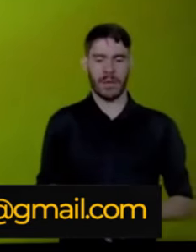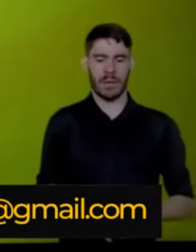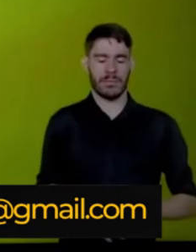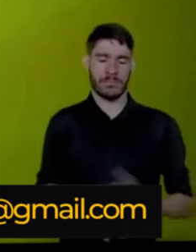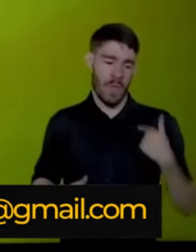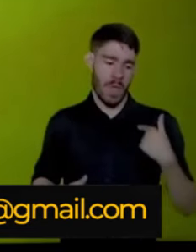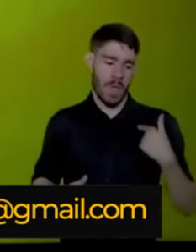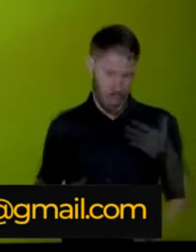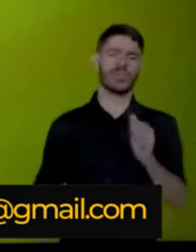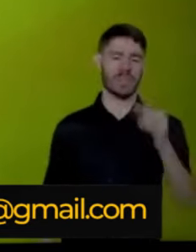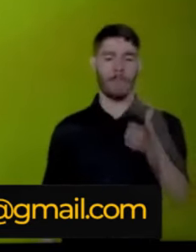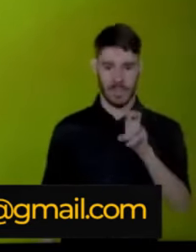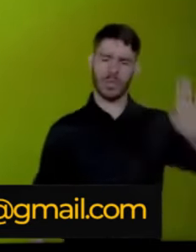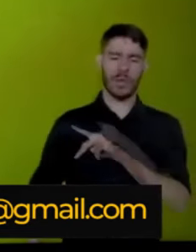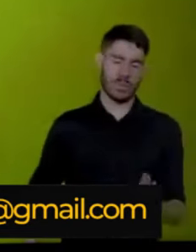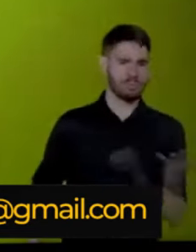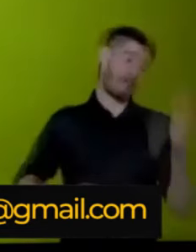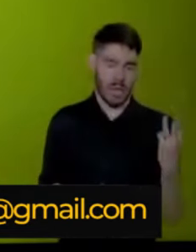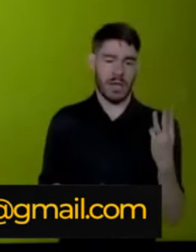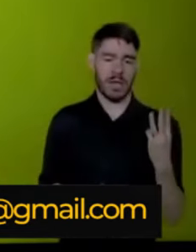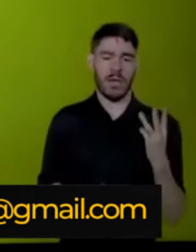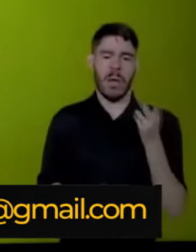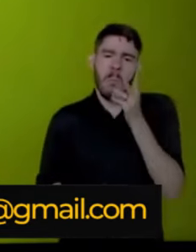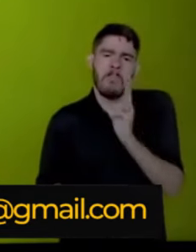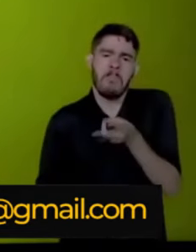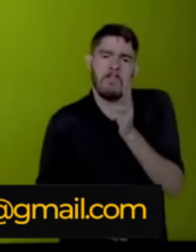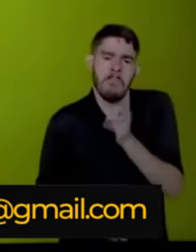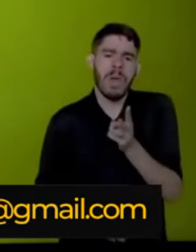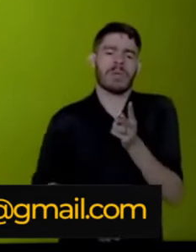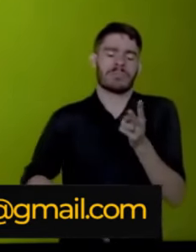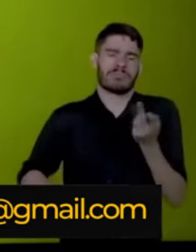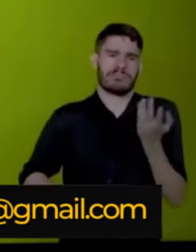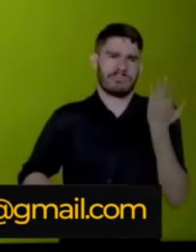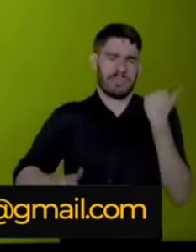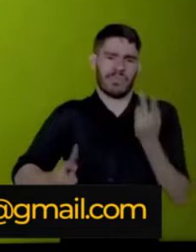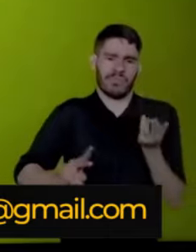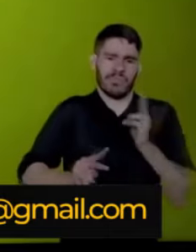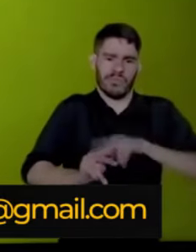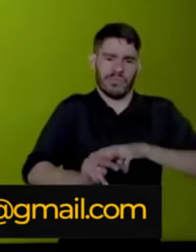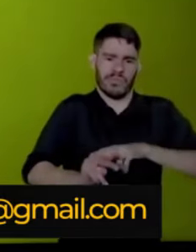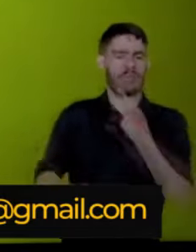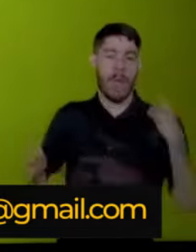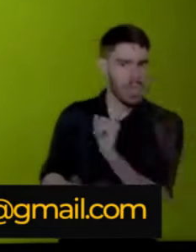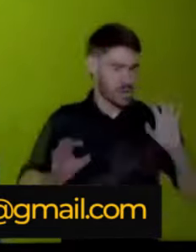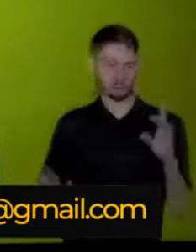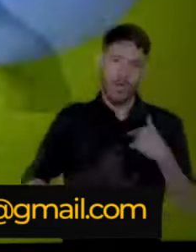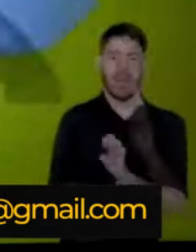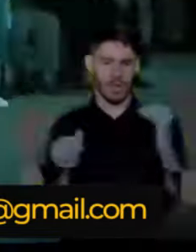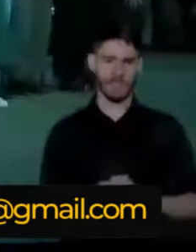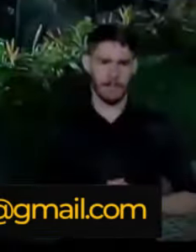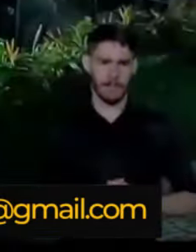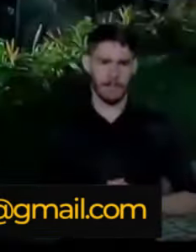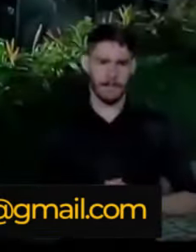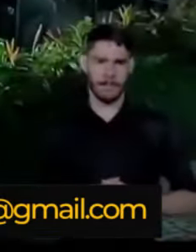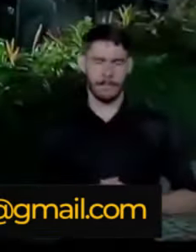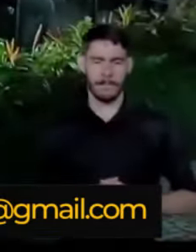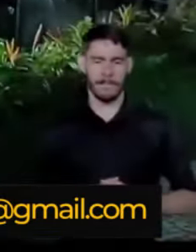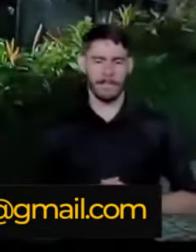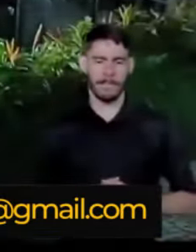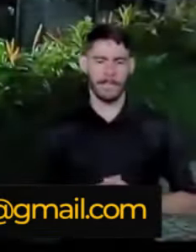mundo dia estava preso que não aceitar deixa voltar aqui